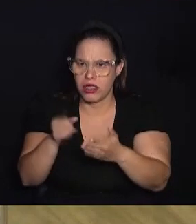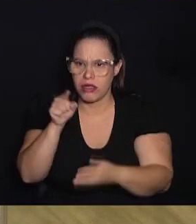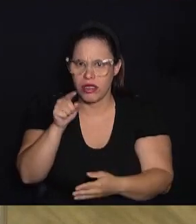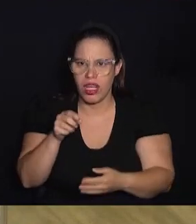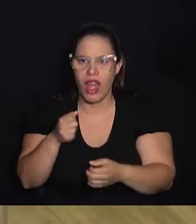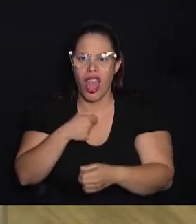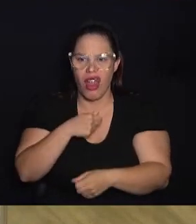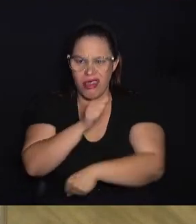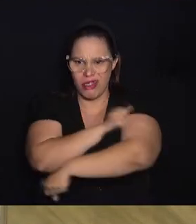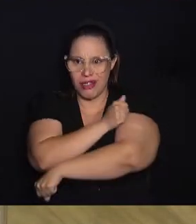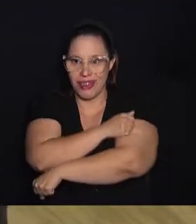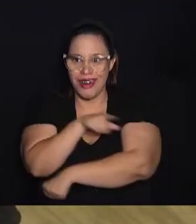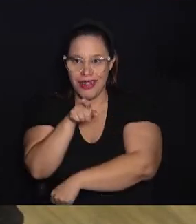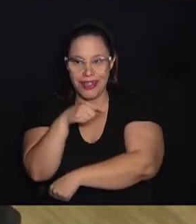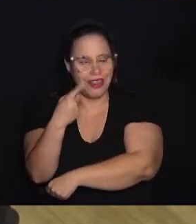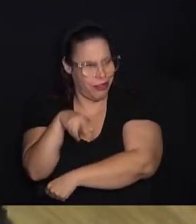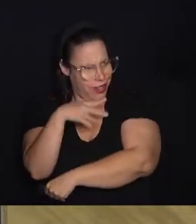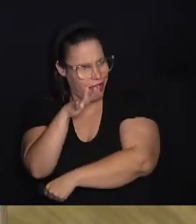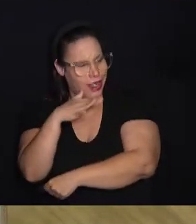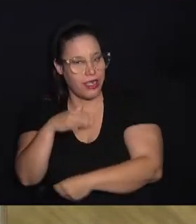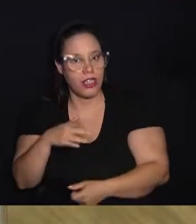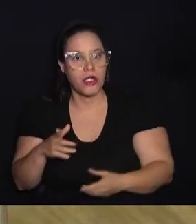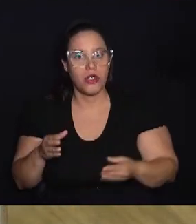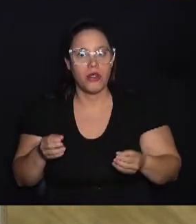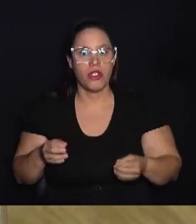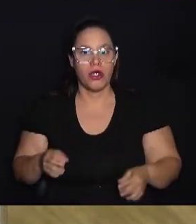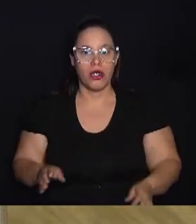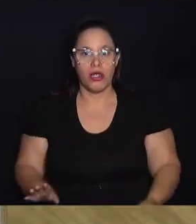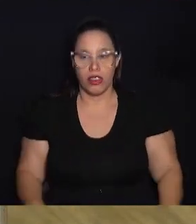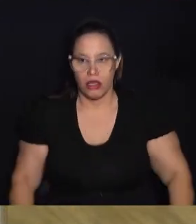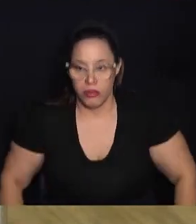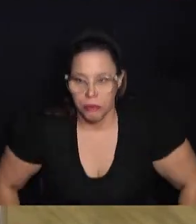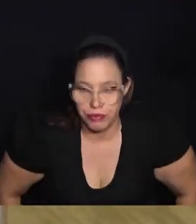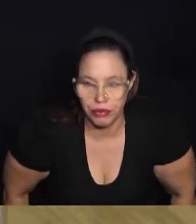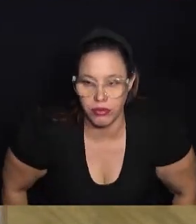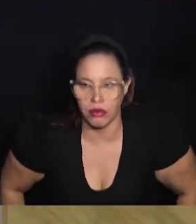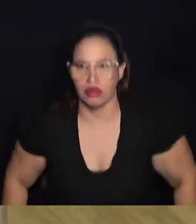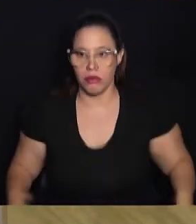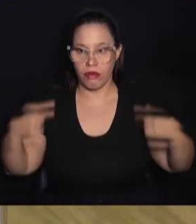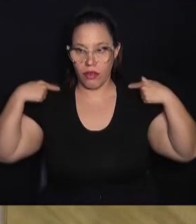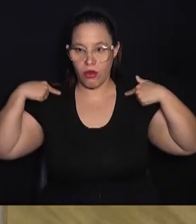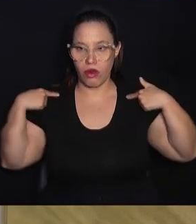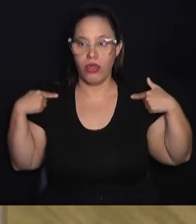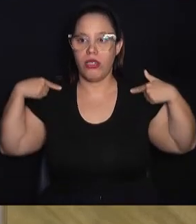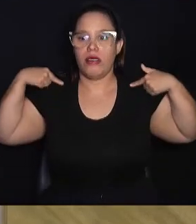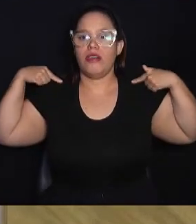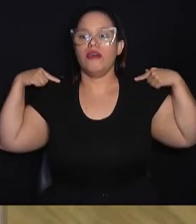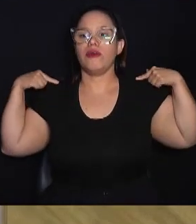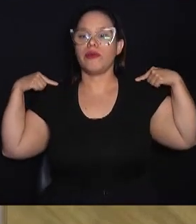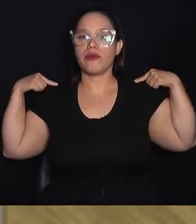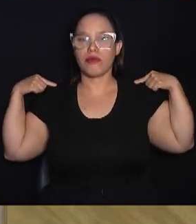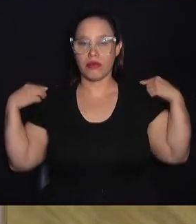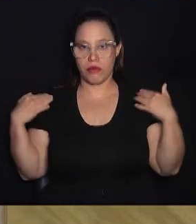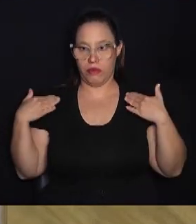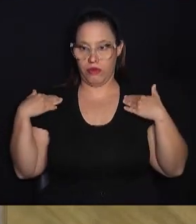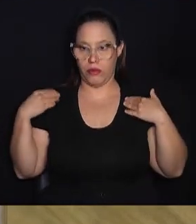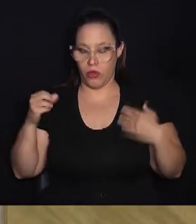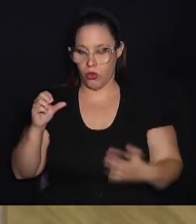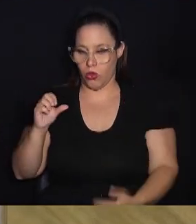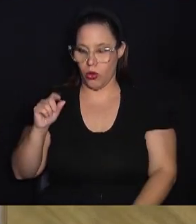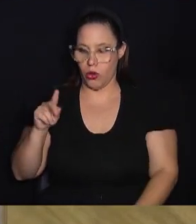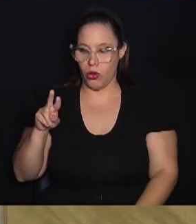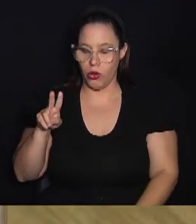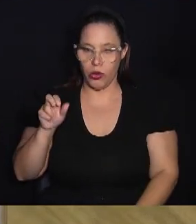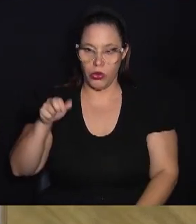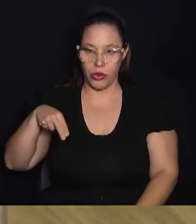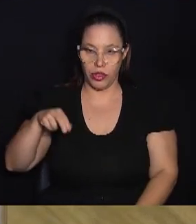Luna respirar vamos respirar vamos lá senta onde você tiver com a coluna ereta e coluna ereta é o o quão